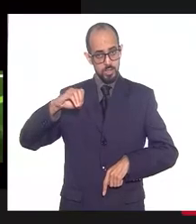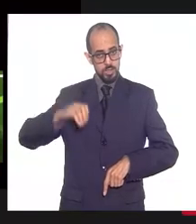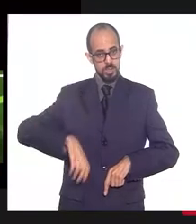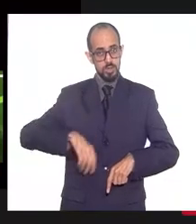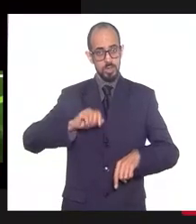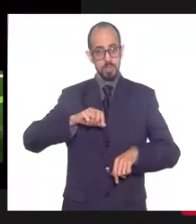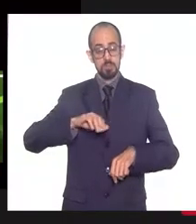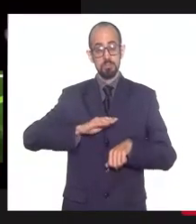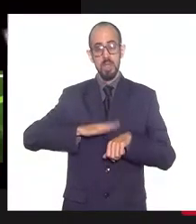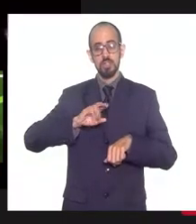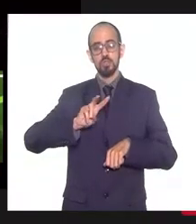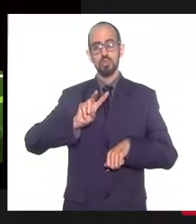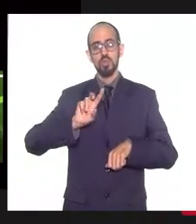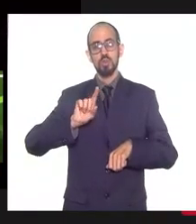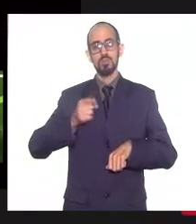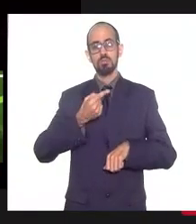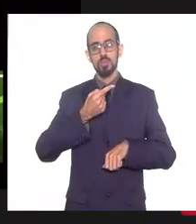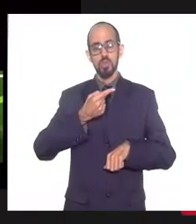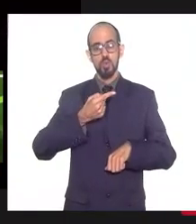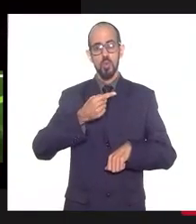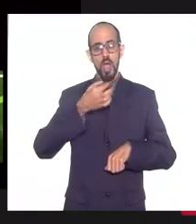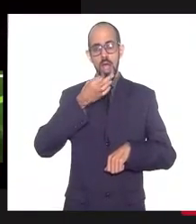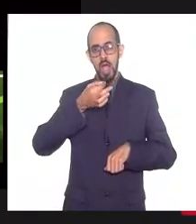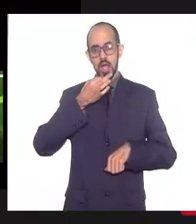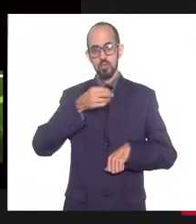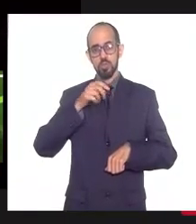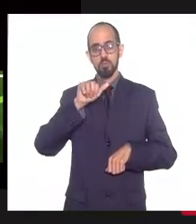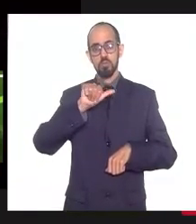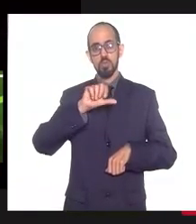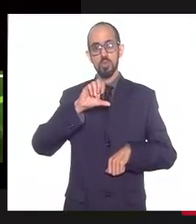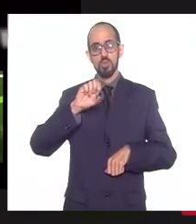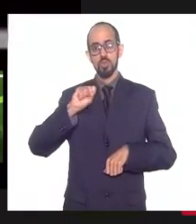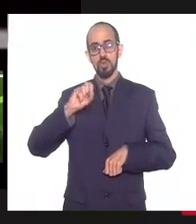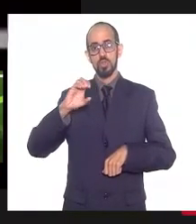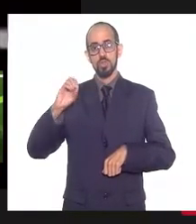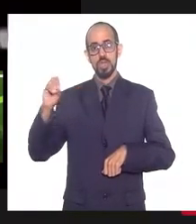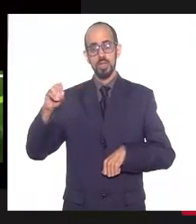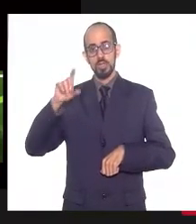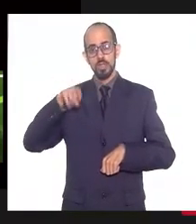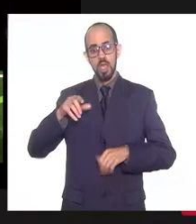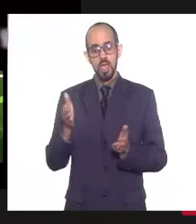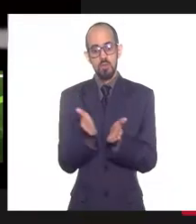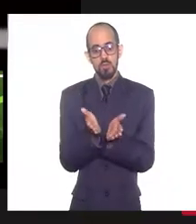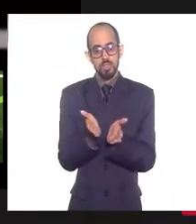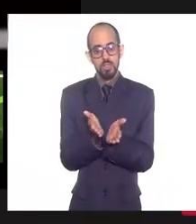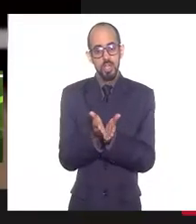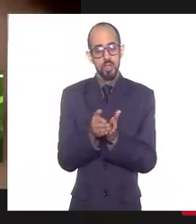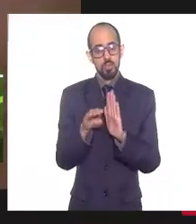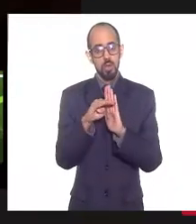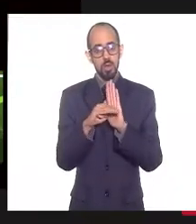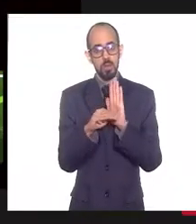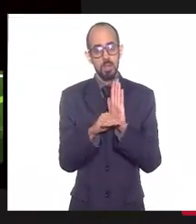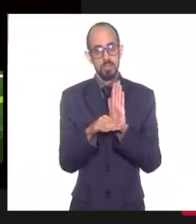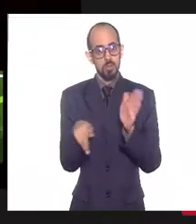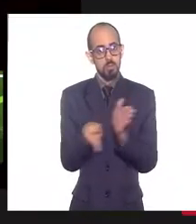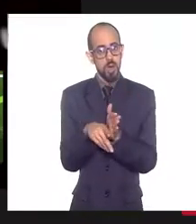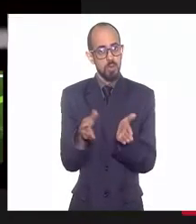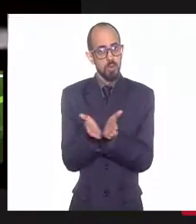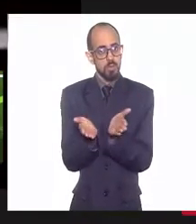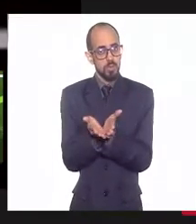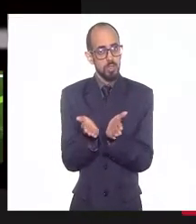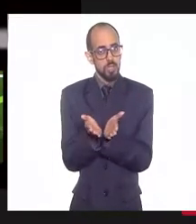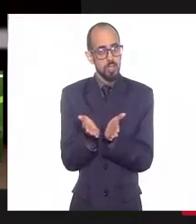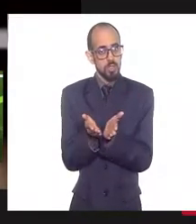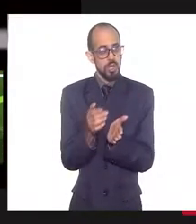2.000 rádios existentes, 1.800 eram rádios evangélicas, de programação evangélica. Eu não sei se os senhores e as senhoras